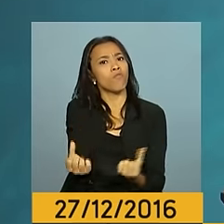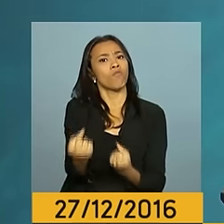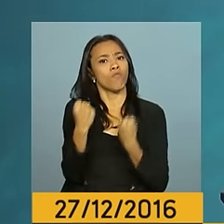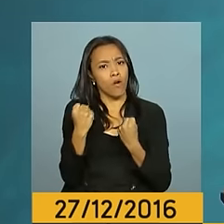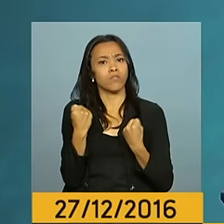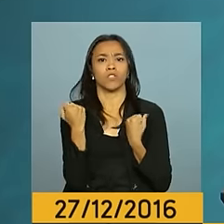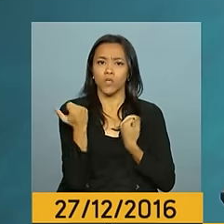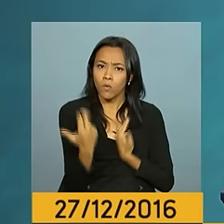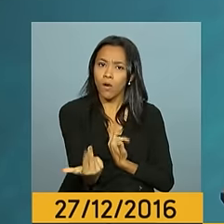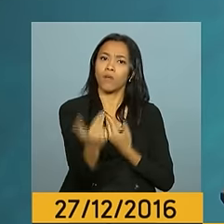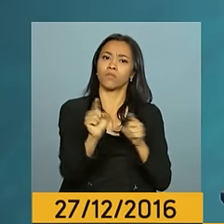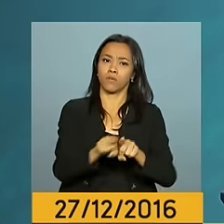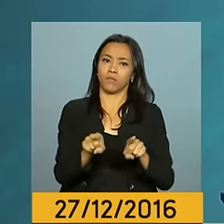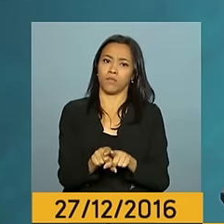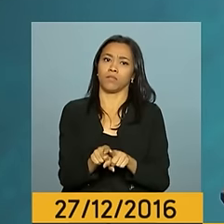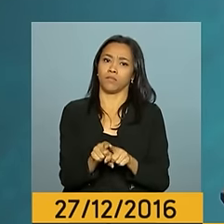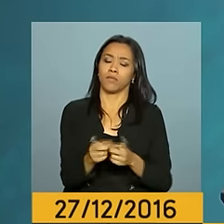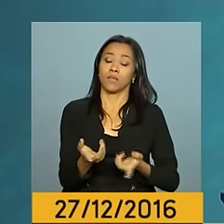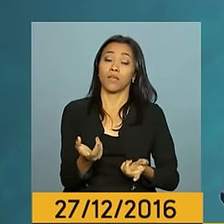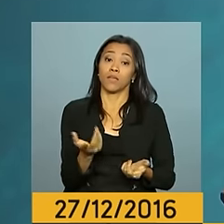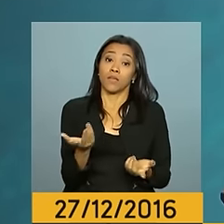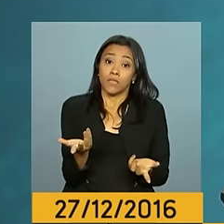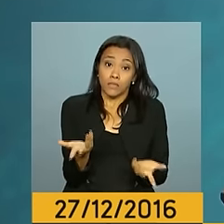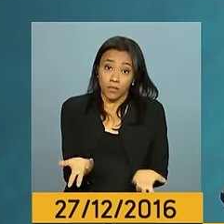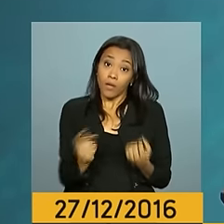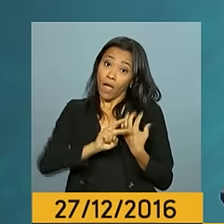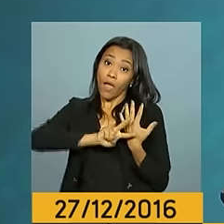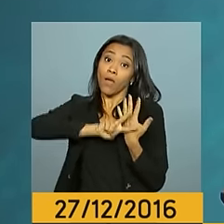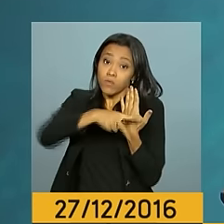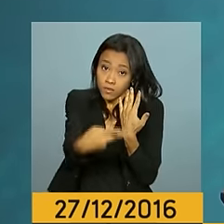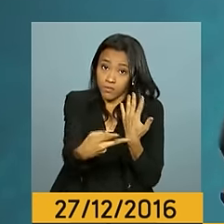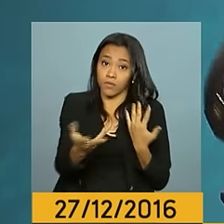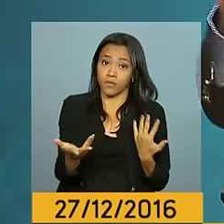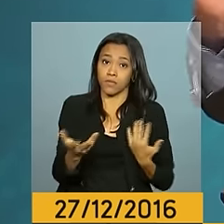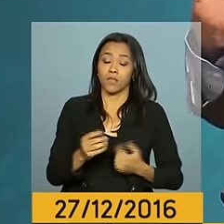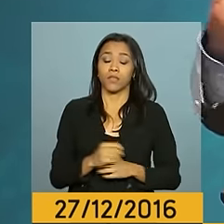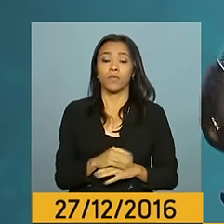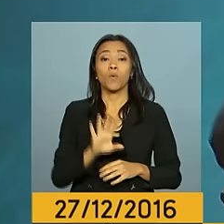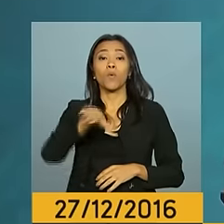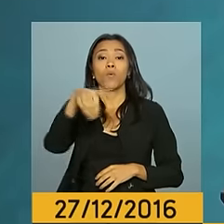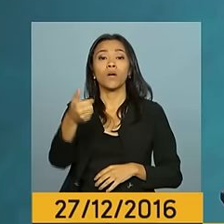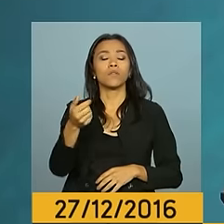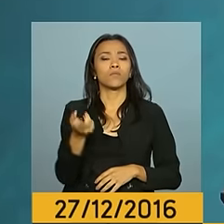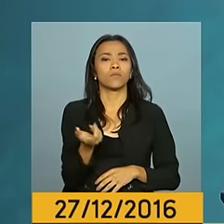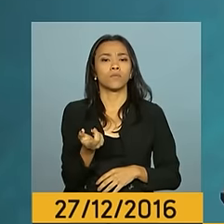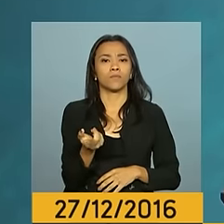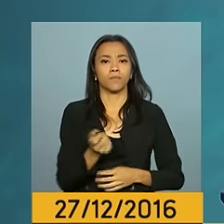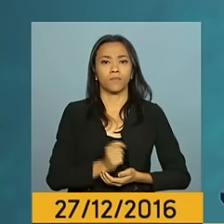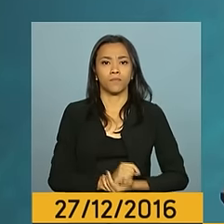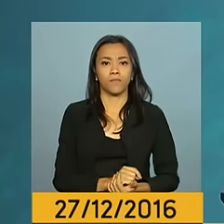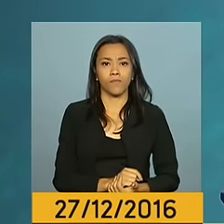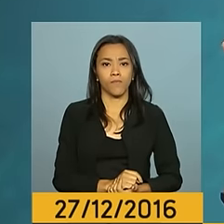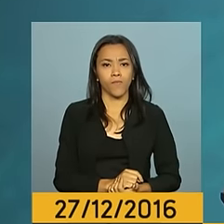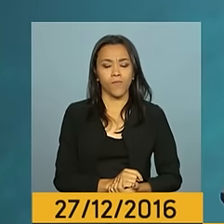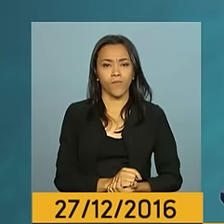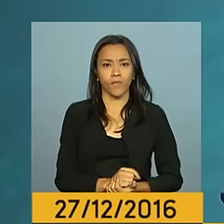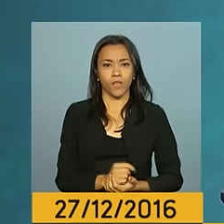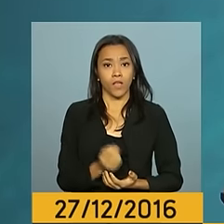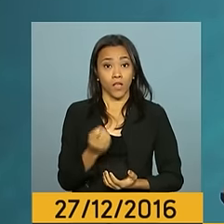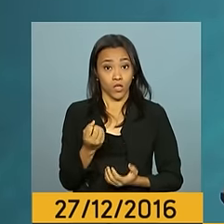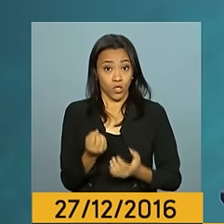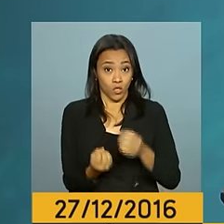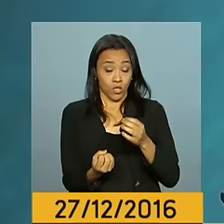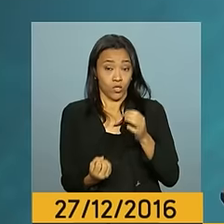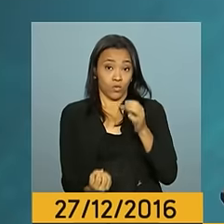municípios portanto quando surgiu a questão da